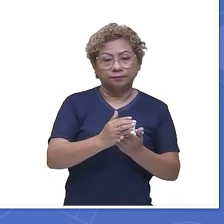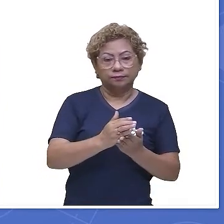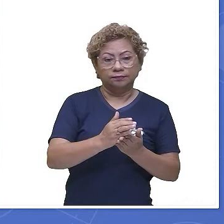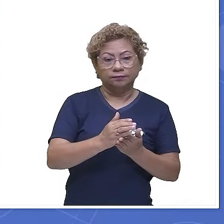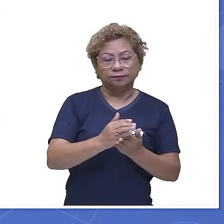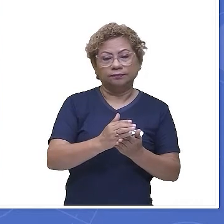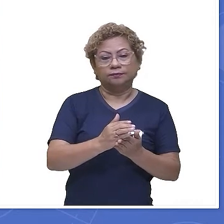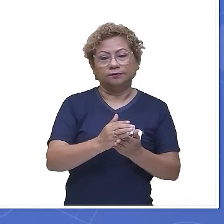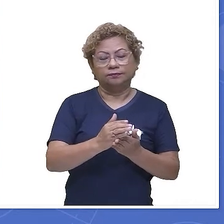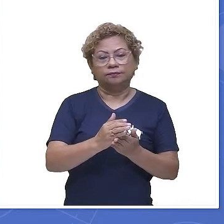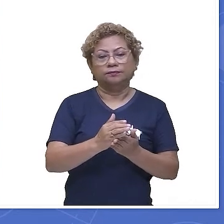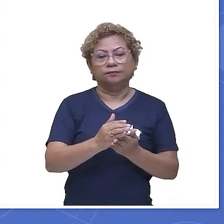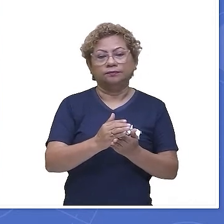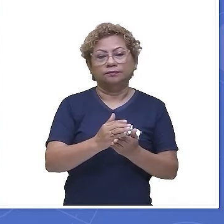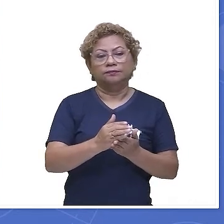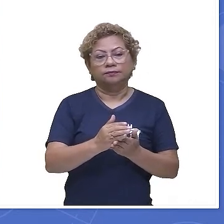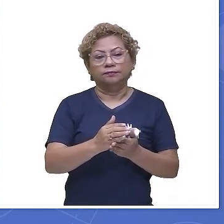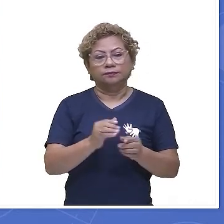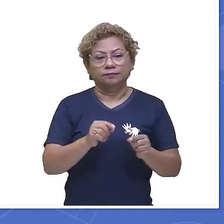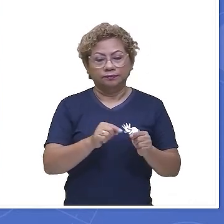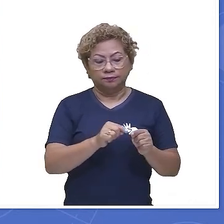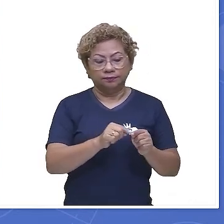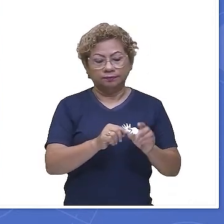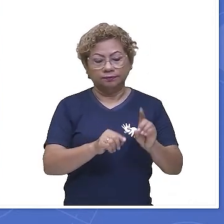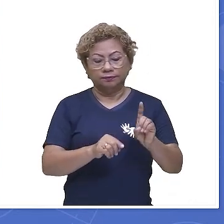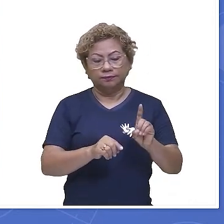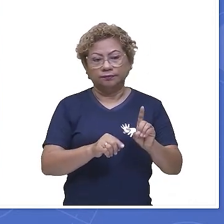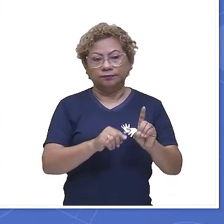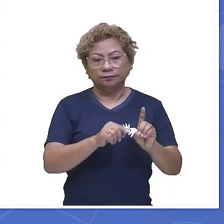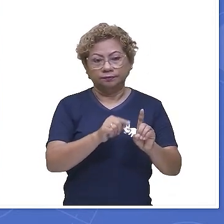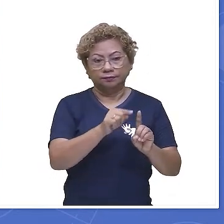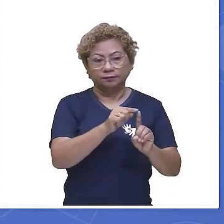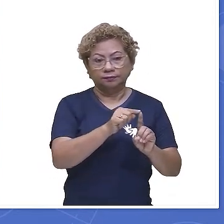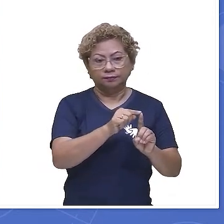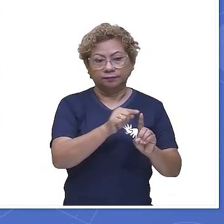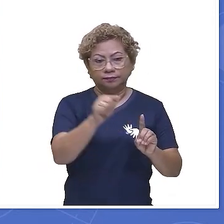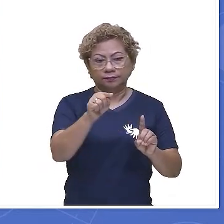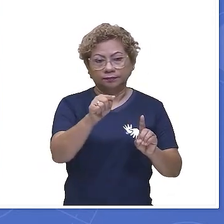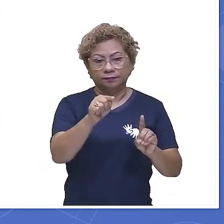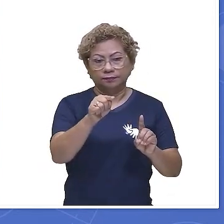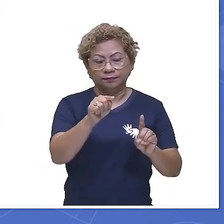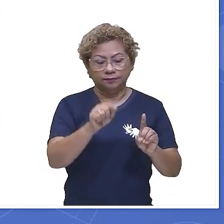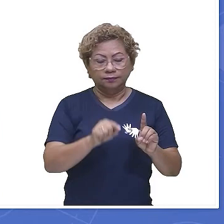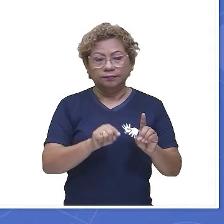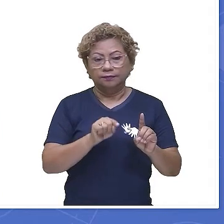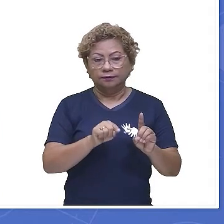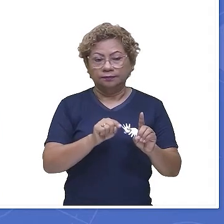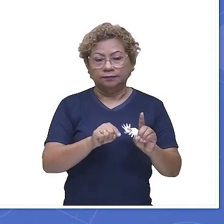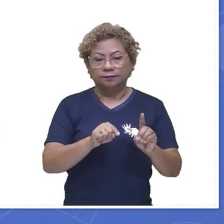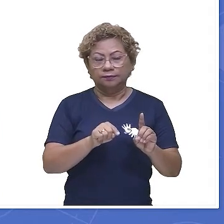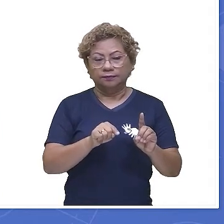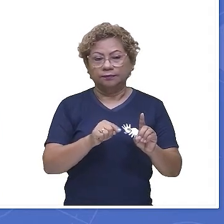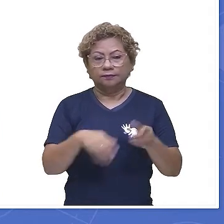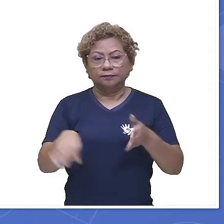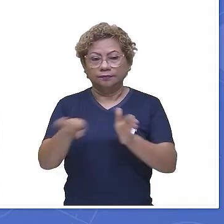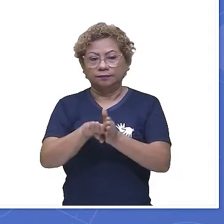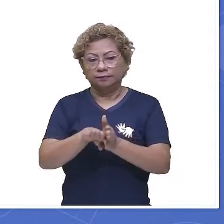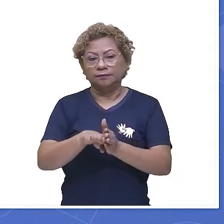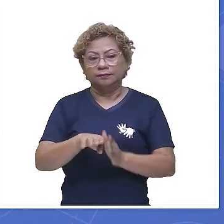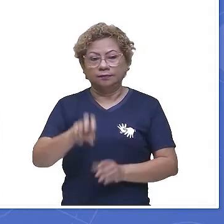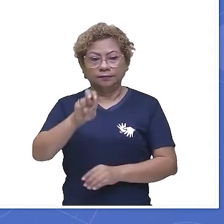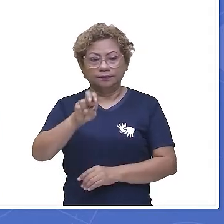Então, nós temos aí o deslocamento. Veja que o módulo são 5 quilômetros,